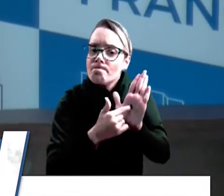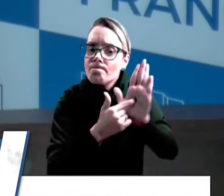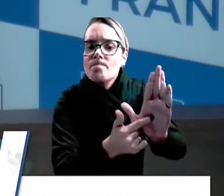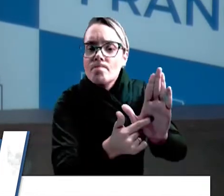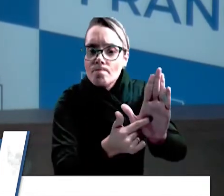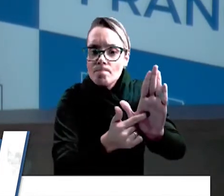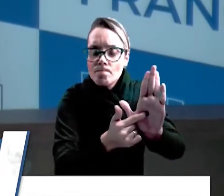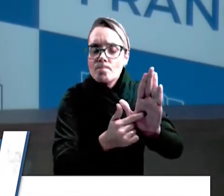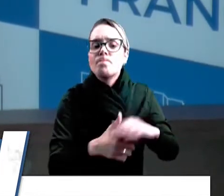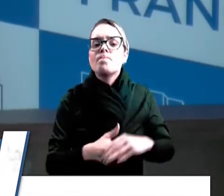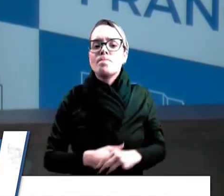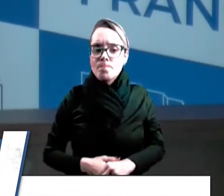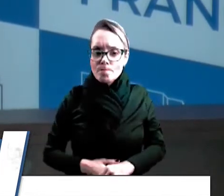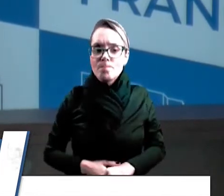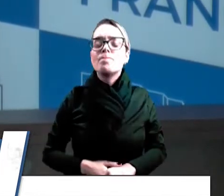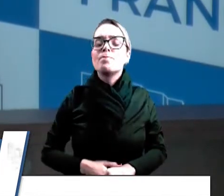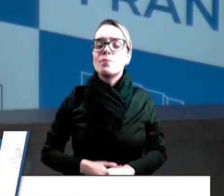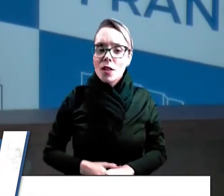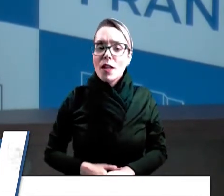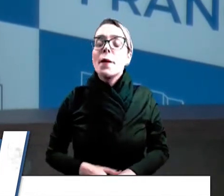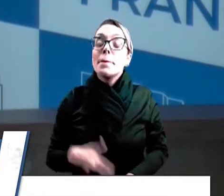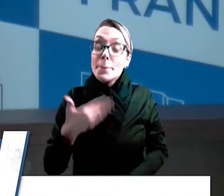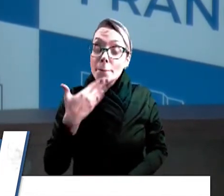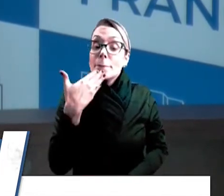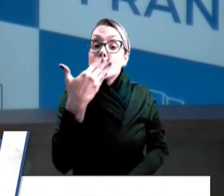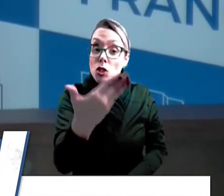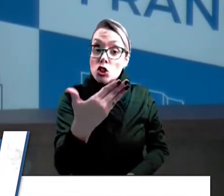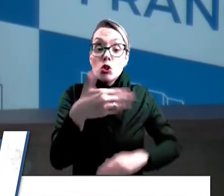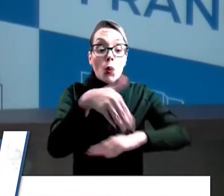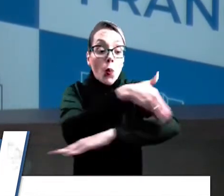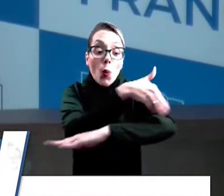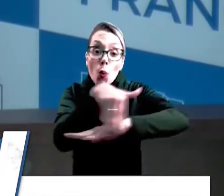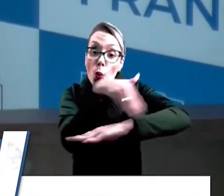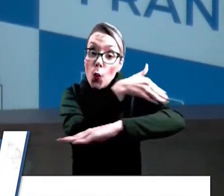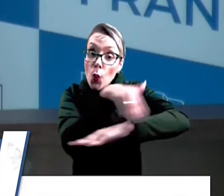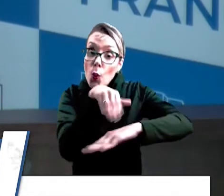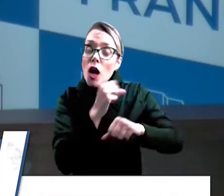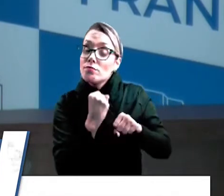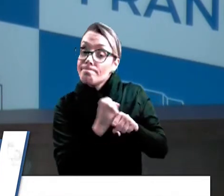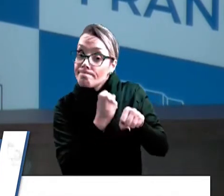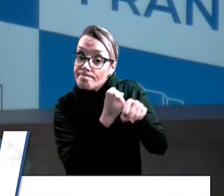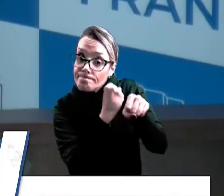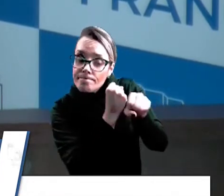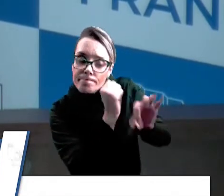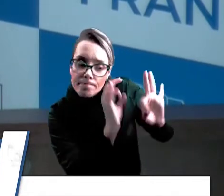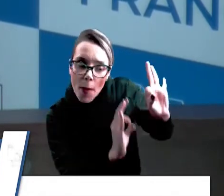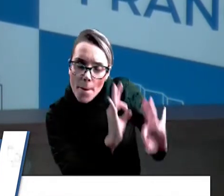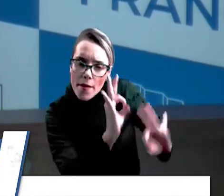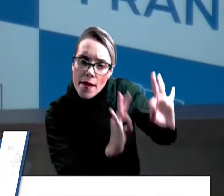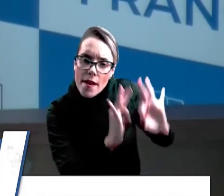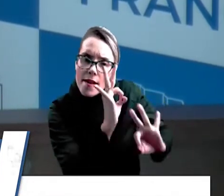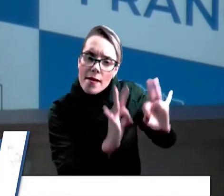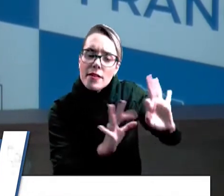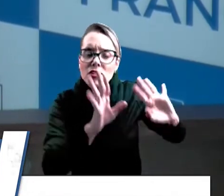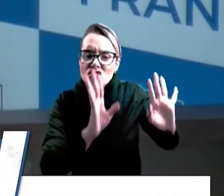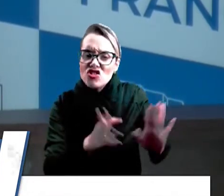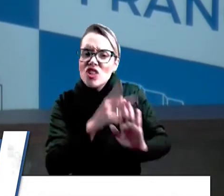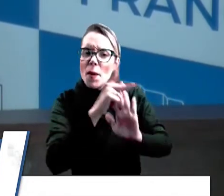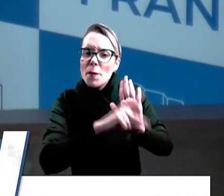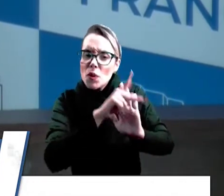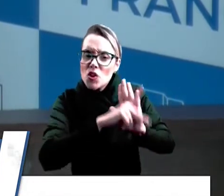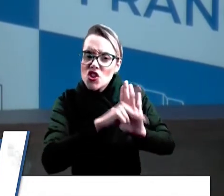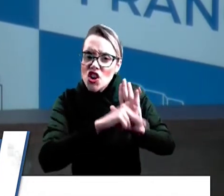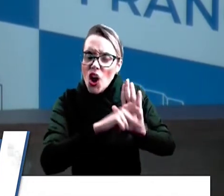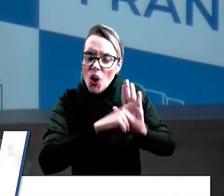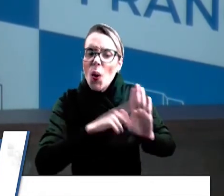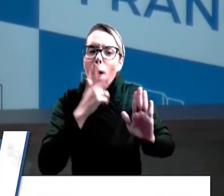que faça essa rua lá. Inclusive, falaram que o processo estava na CETESP, hoje não está na